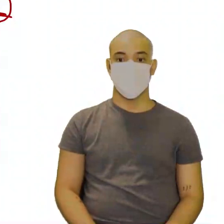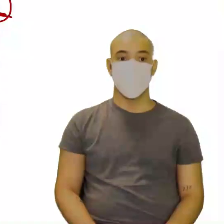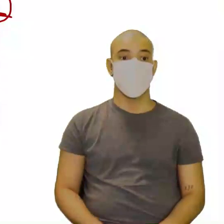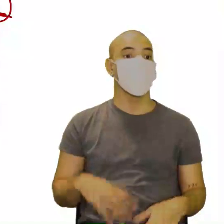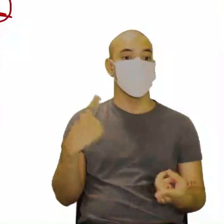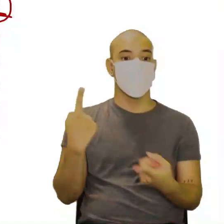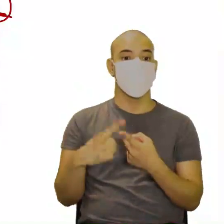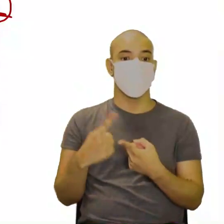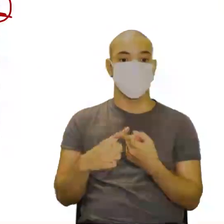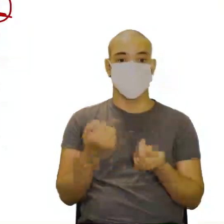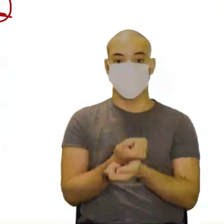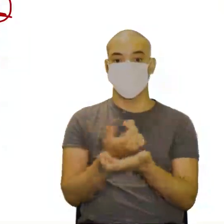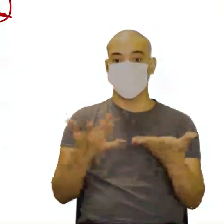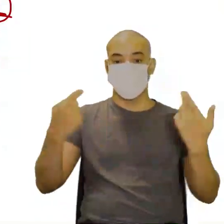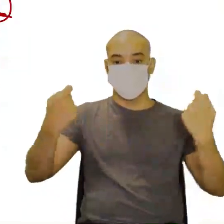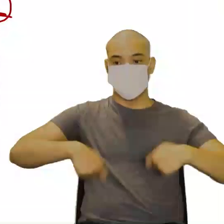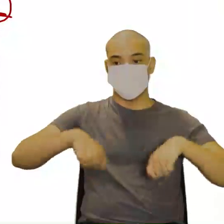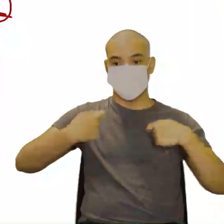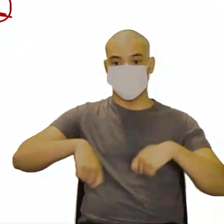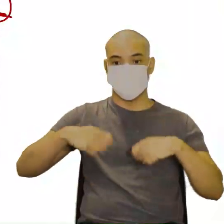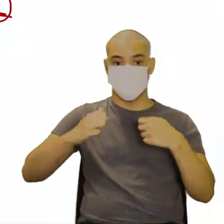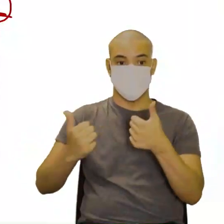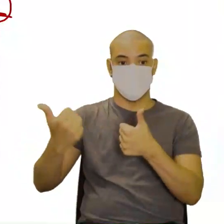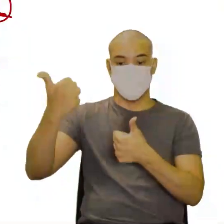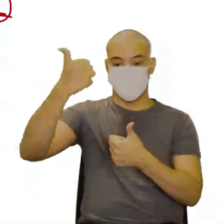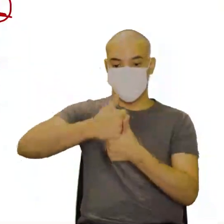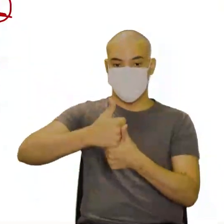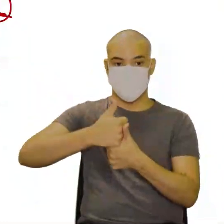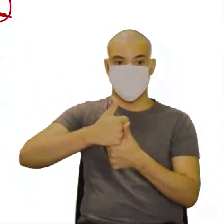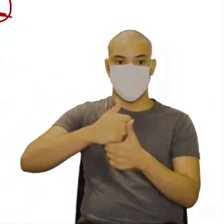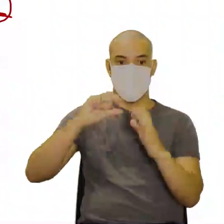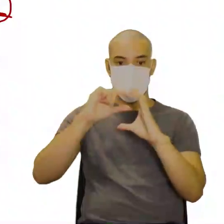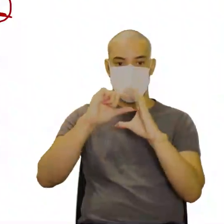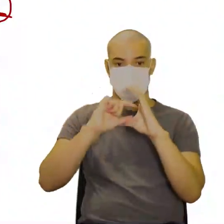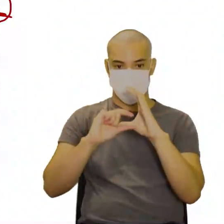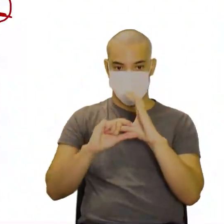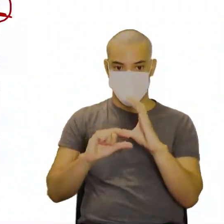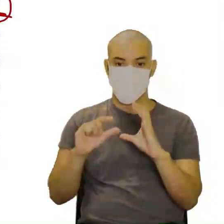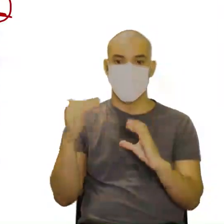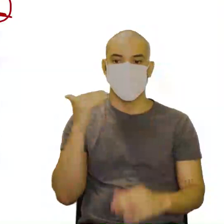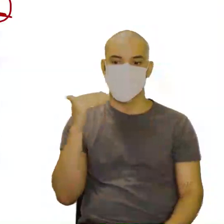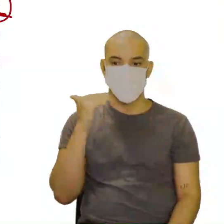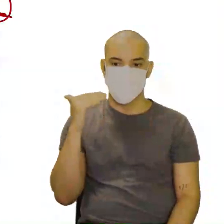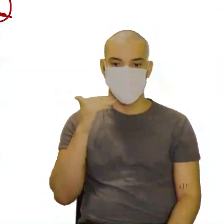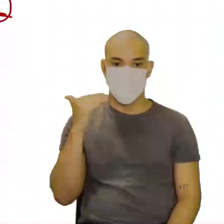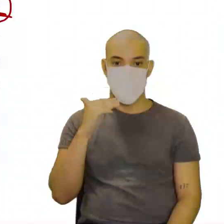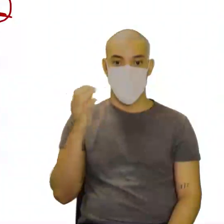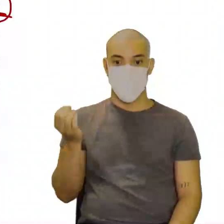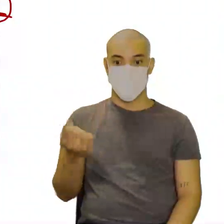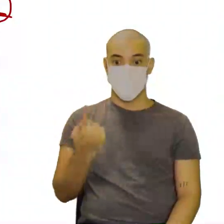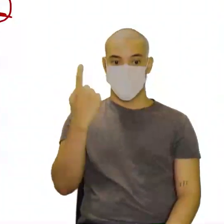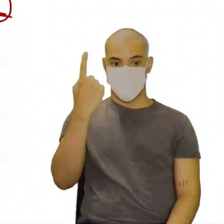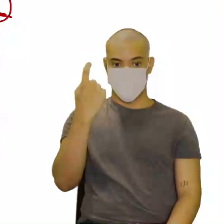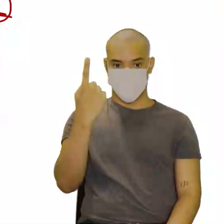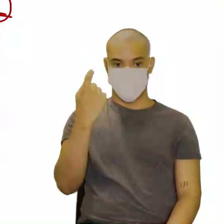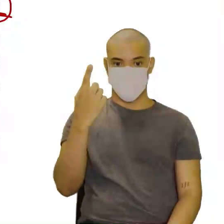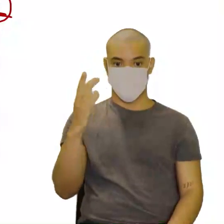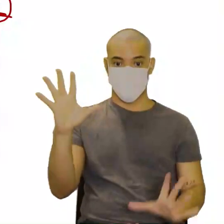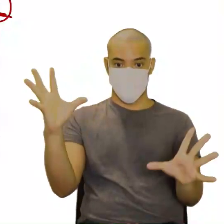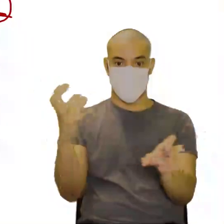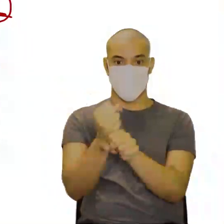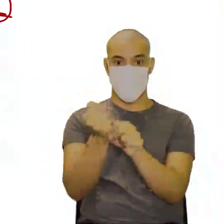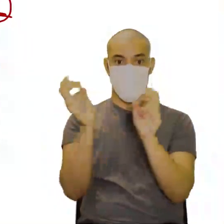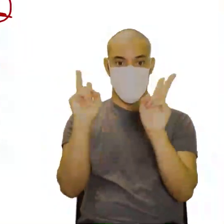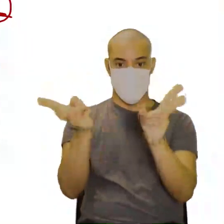da disponibilidade, foi preciso substituir os capacitores defeituosos por um único capacitor que